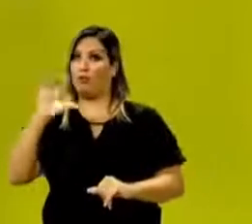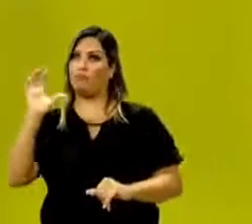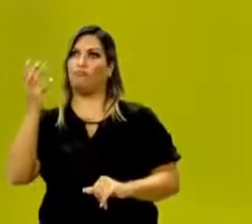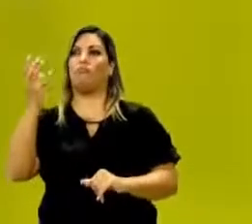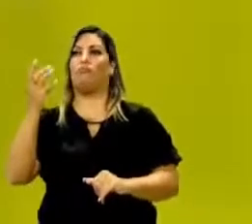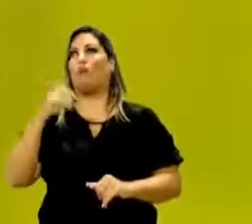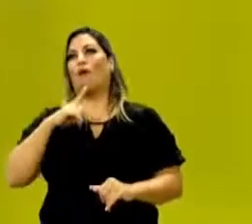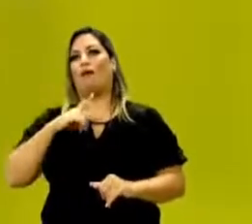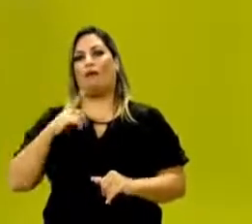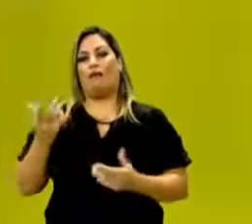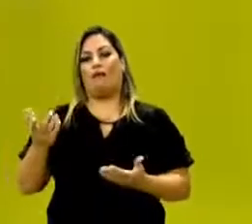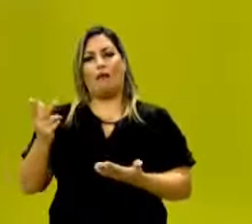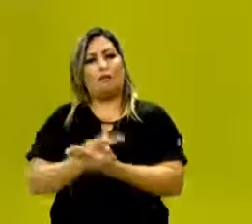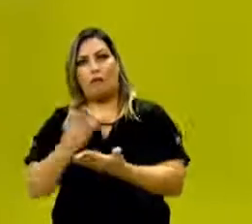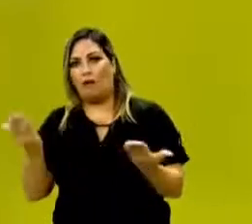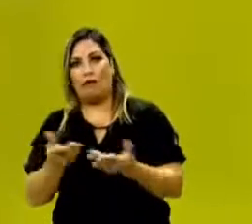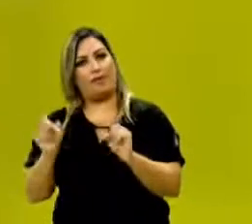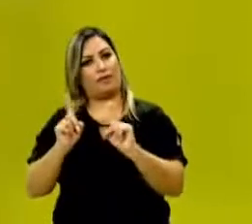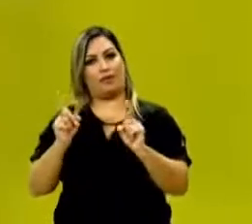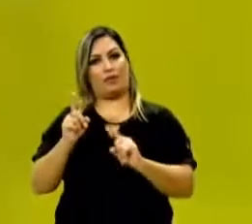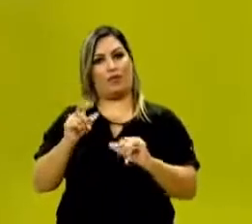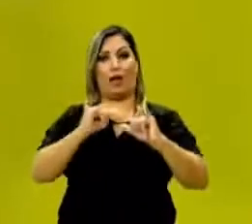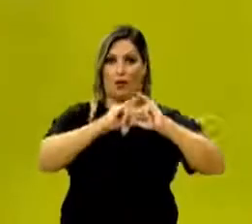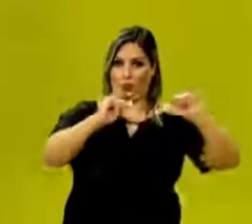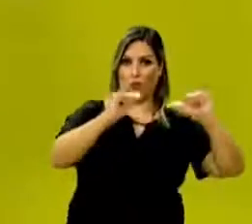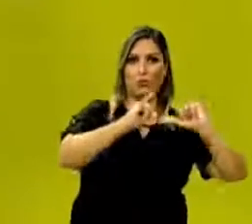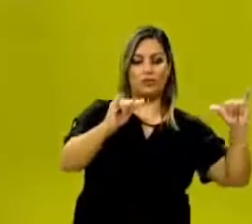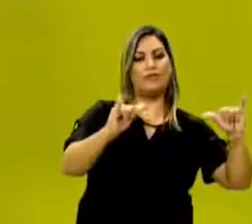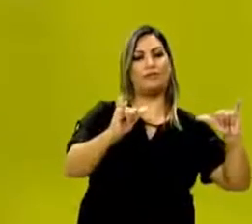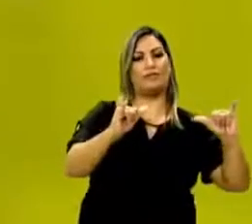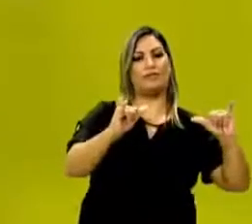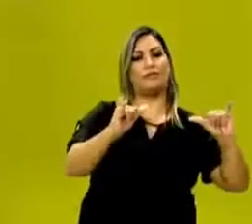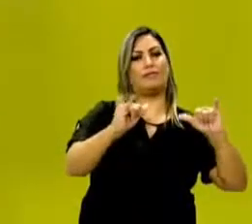é algo que aconteceu agora. A notícia, ela